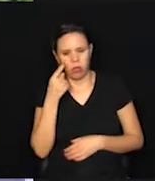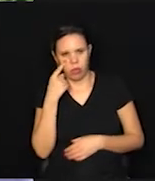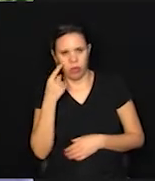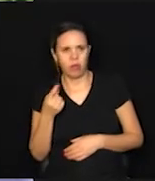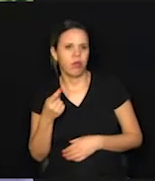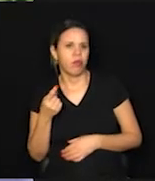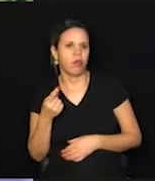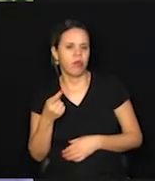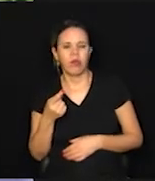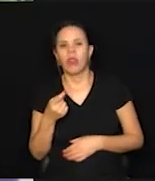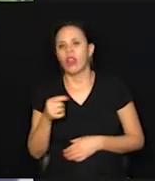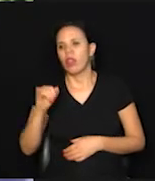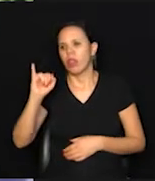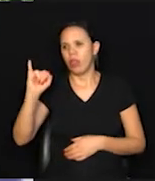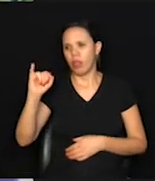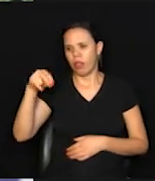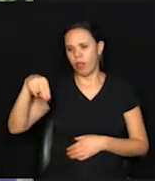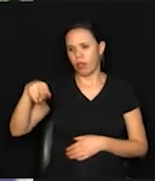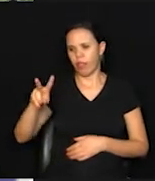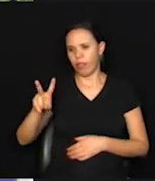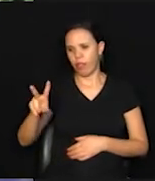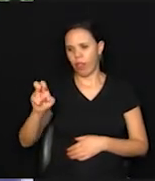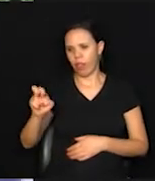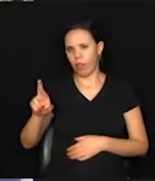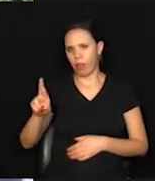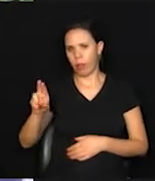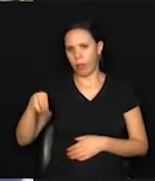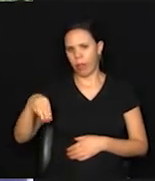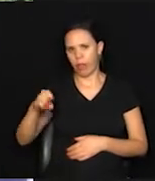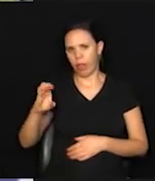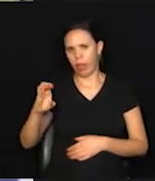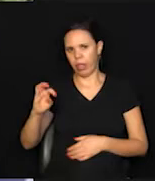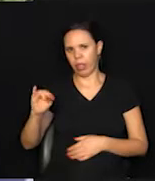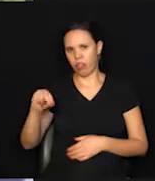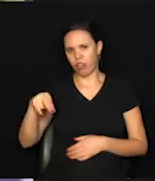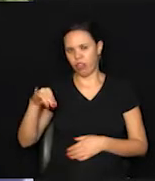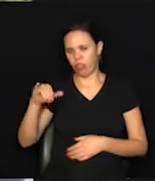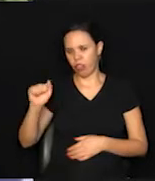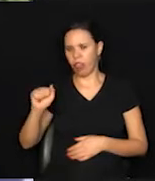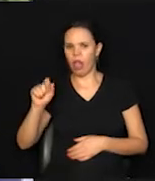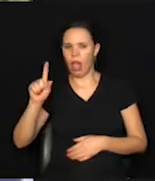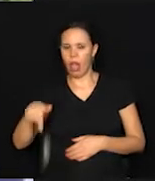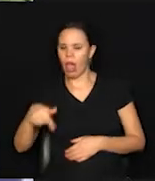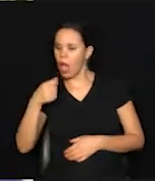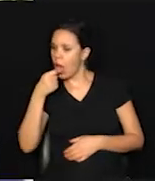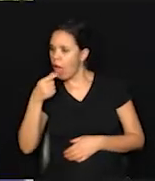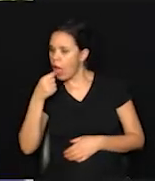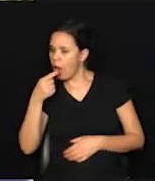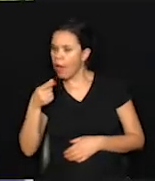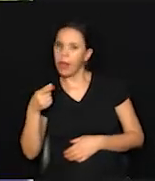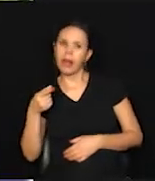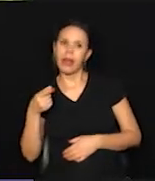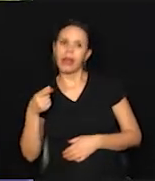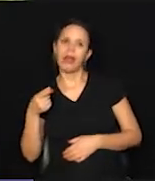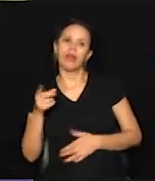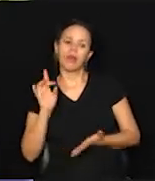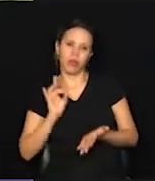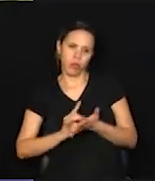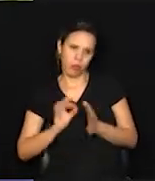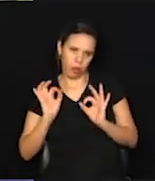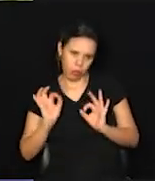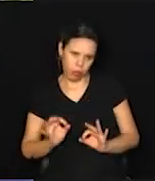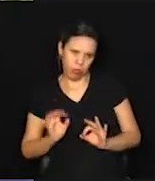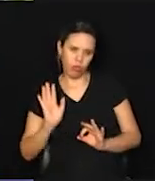discussão da ivermectina. A ivermectina é um medicamento que é usado de forma confirmada,